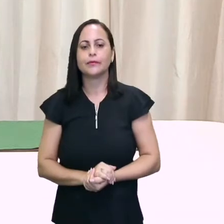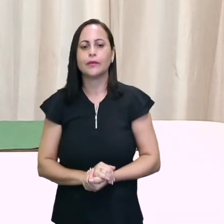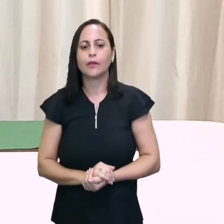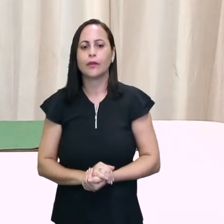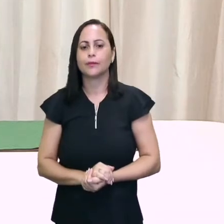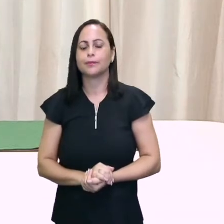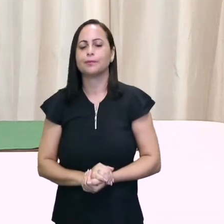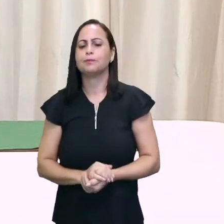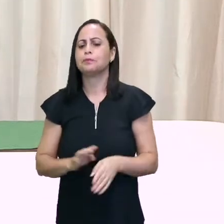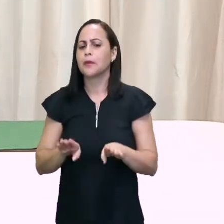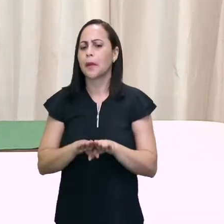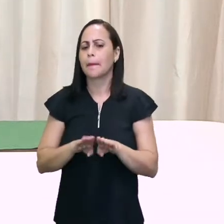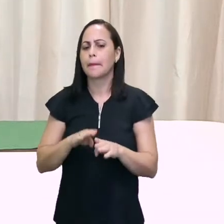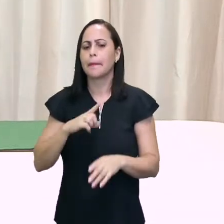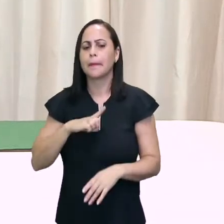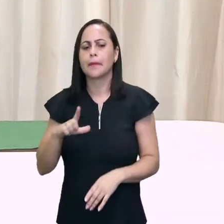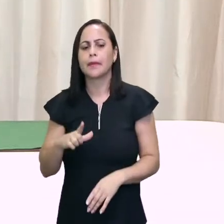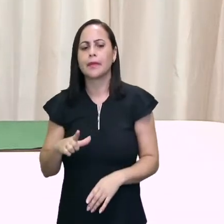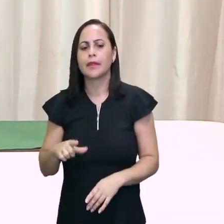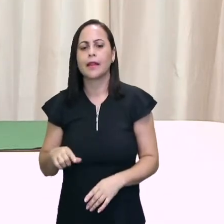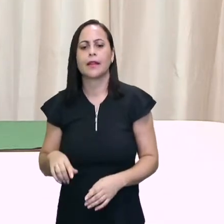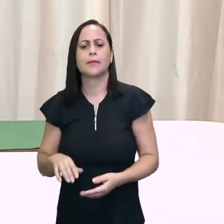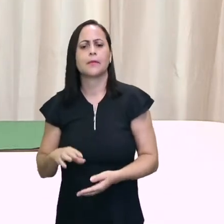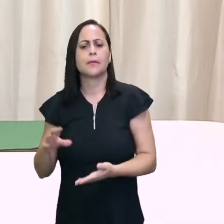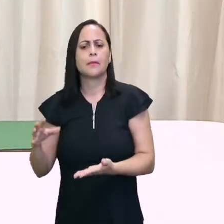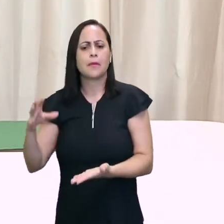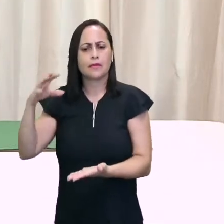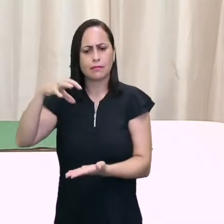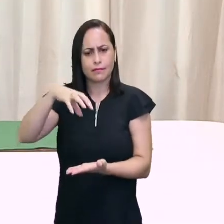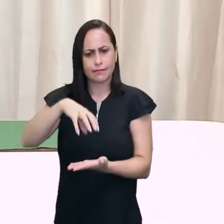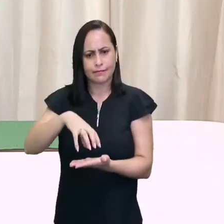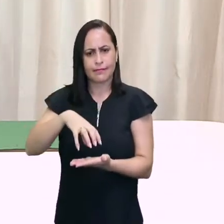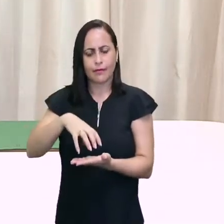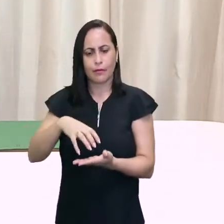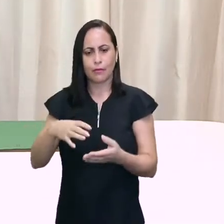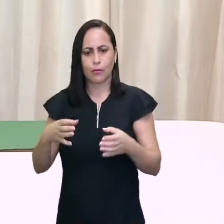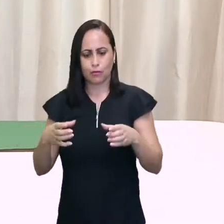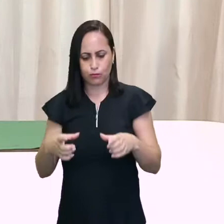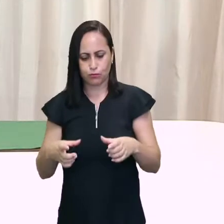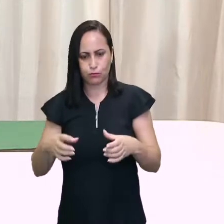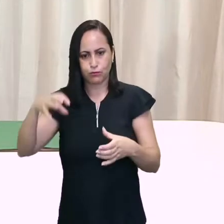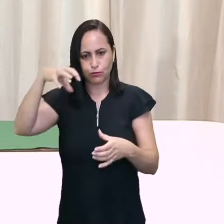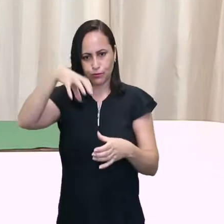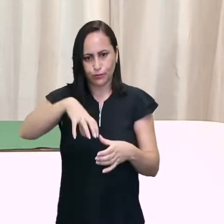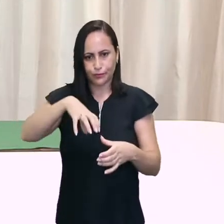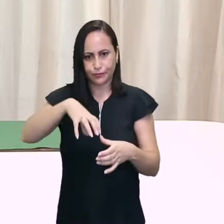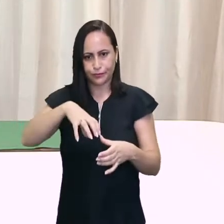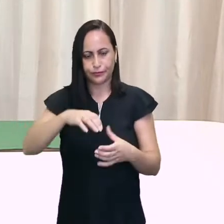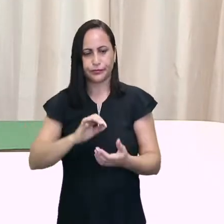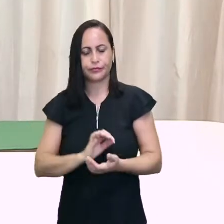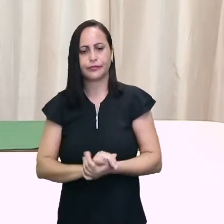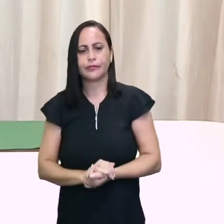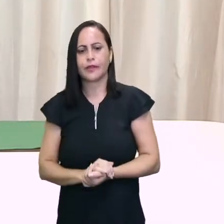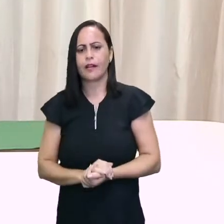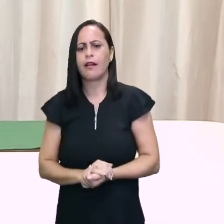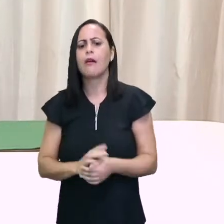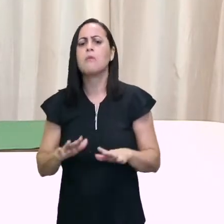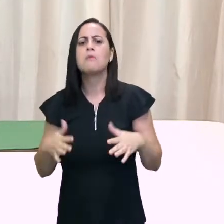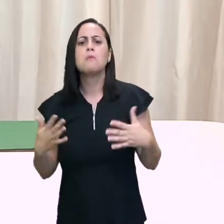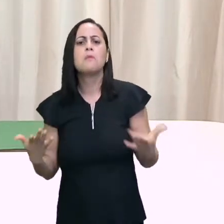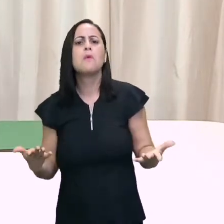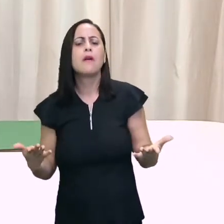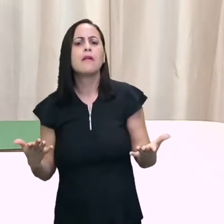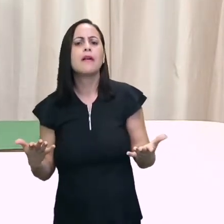Eu trouxe também uma tampa de uma vasilha. Quem adivinha qual é